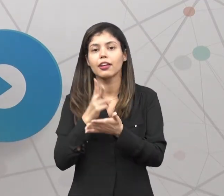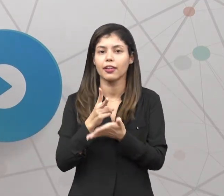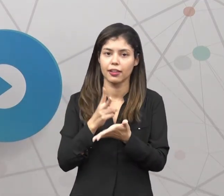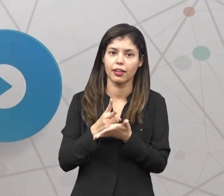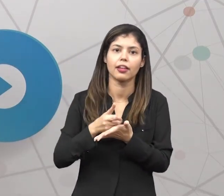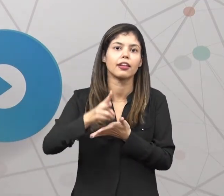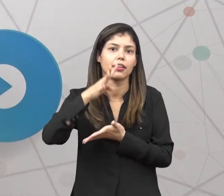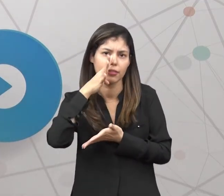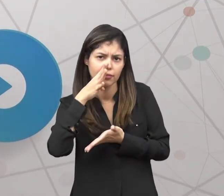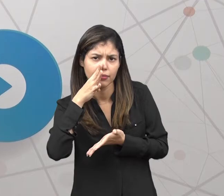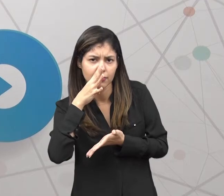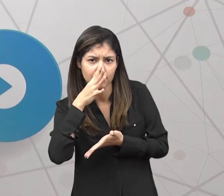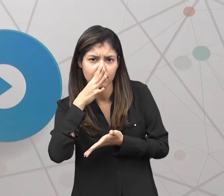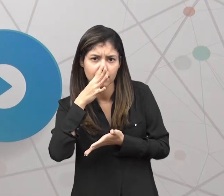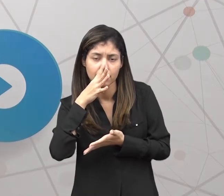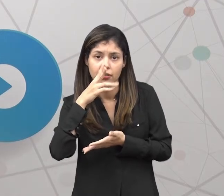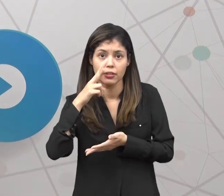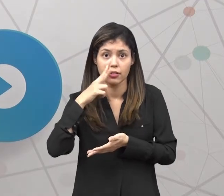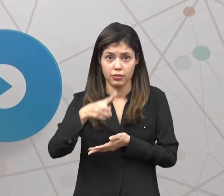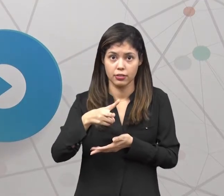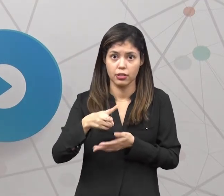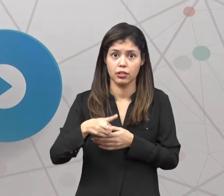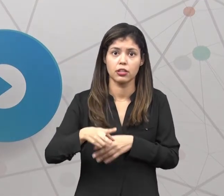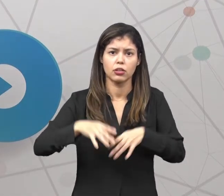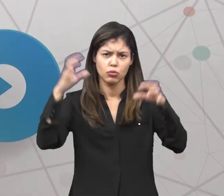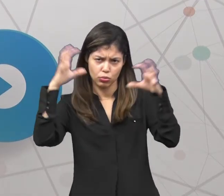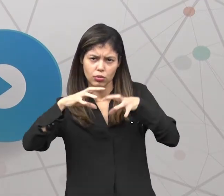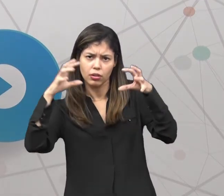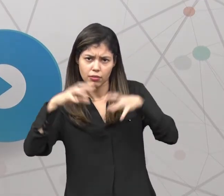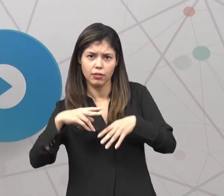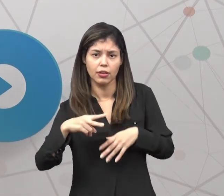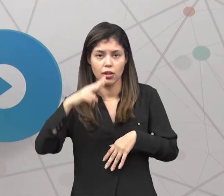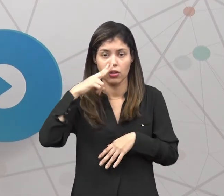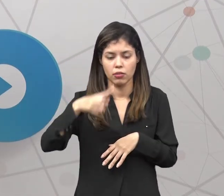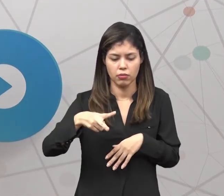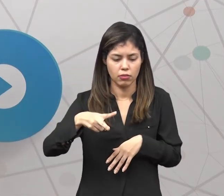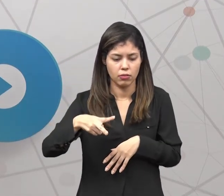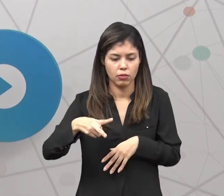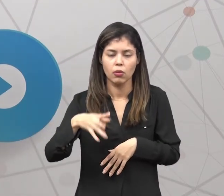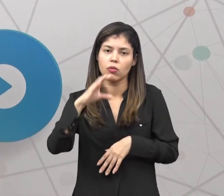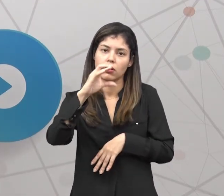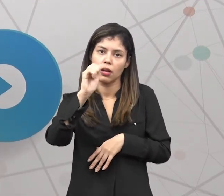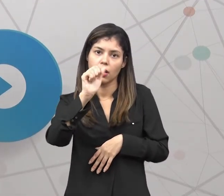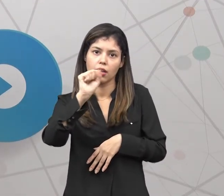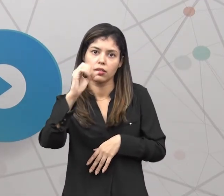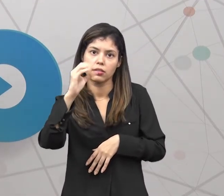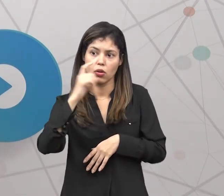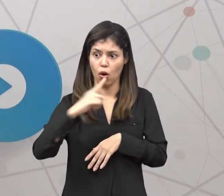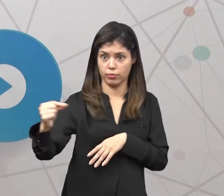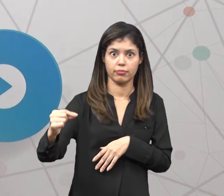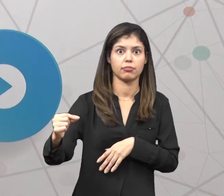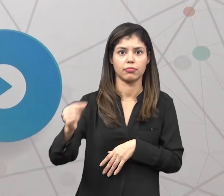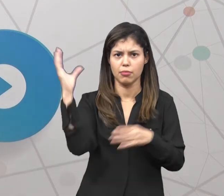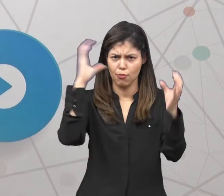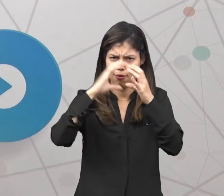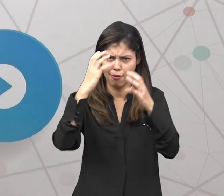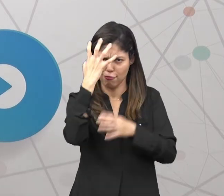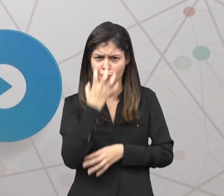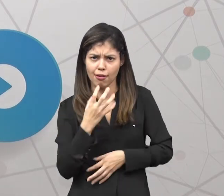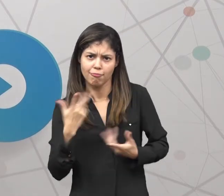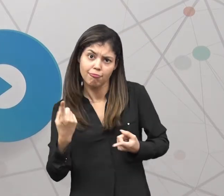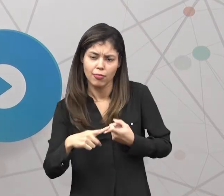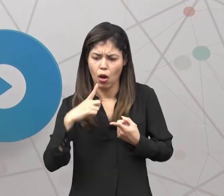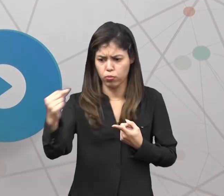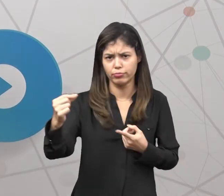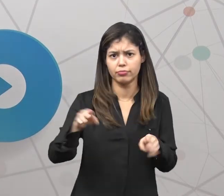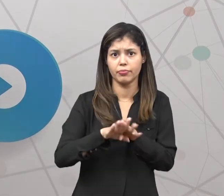ele assistia, ele chorava e o Cascão ficava chateado, né? Porque ele tinha que correr. Então, entenderam? Então,